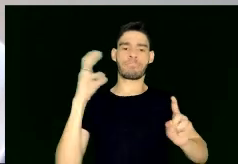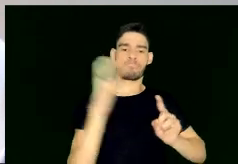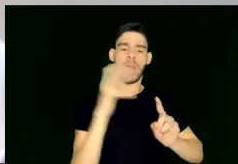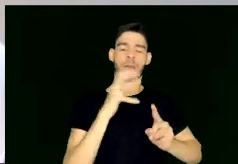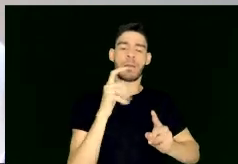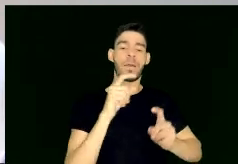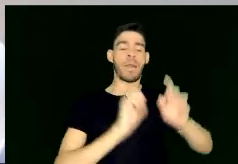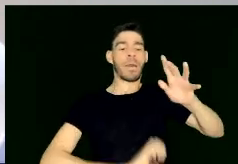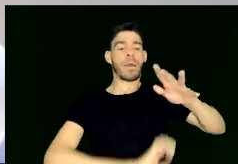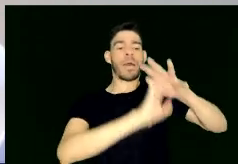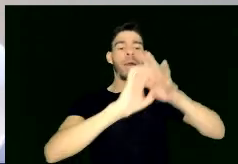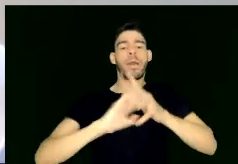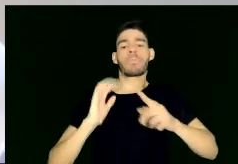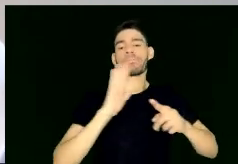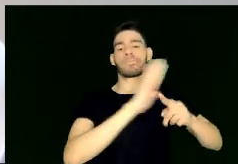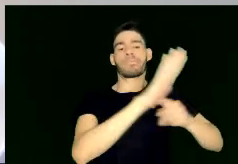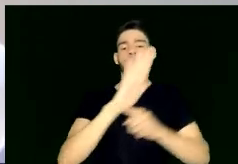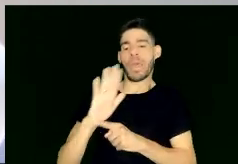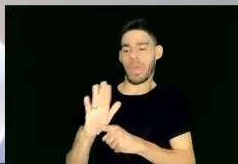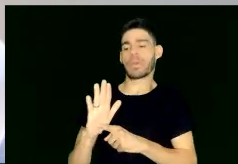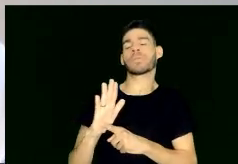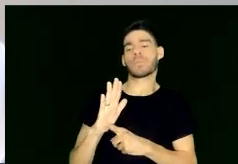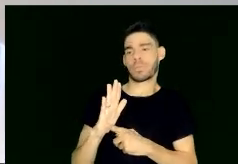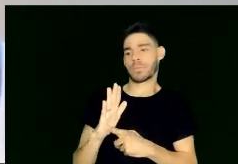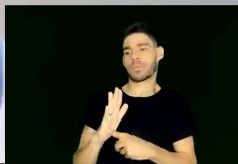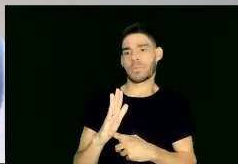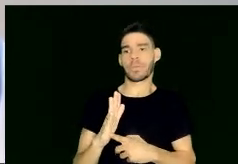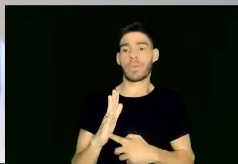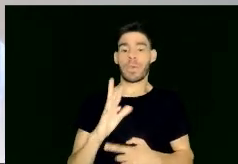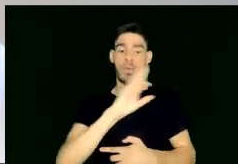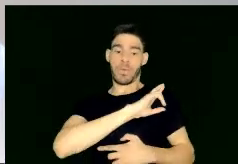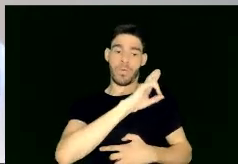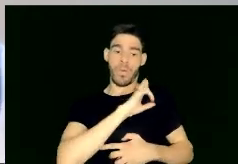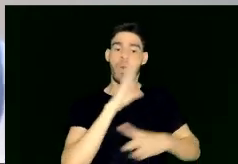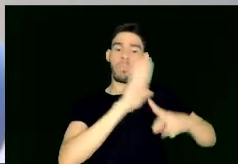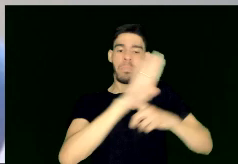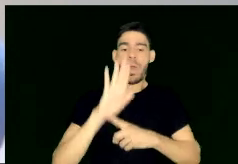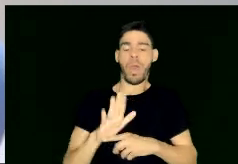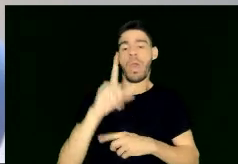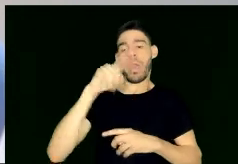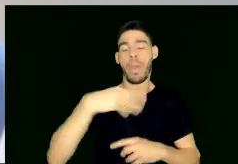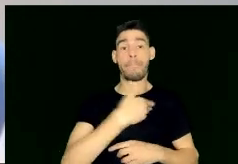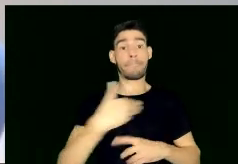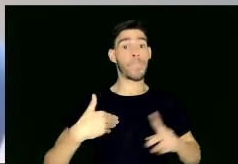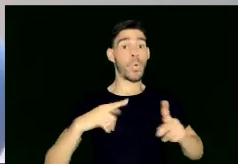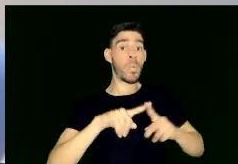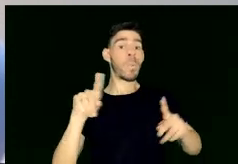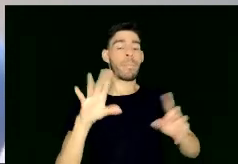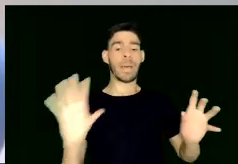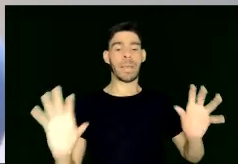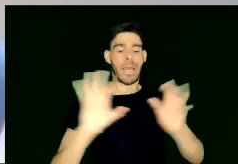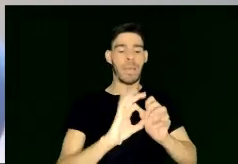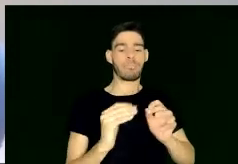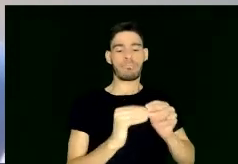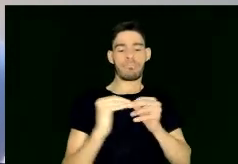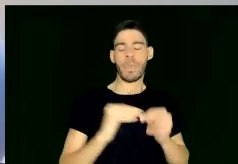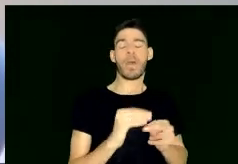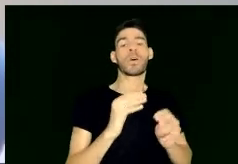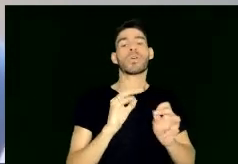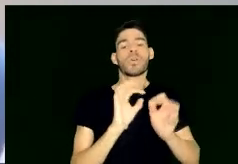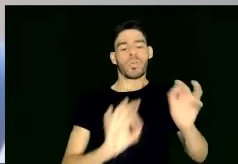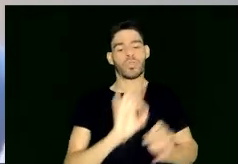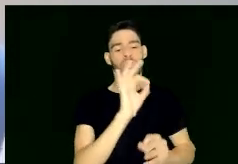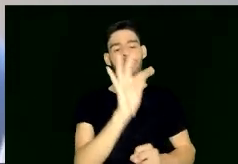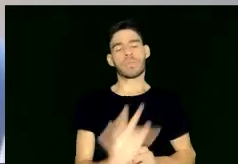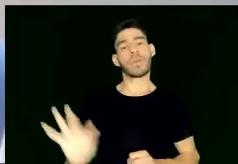haver um instrumento de pressão para que as empresas colaborem, empresas titulares e patentes colaborem. É um instrumento público, mas em que se busca a harmonia